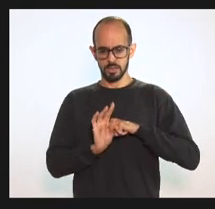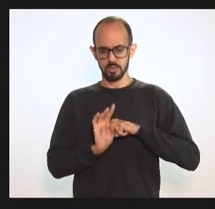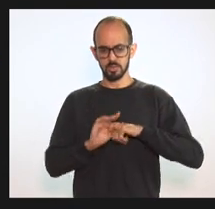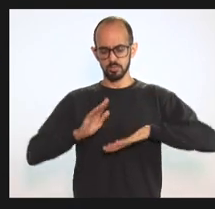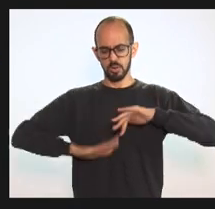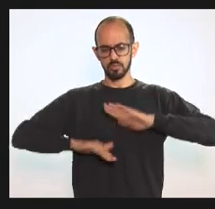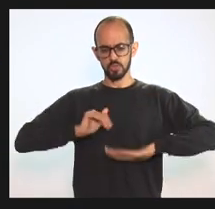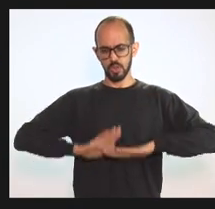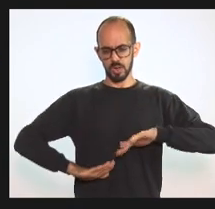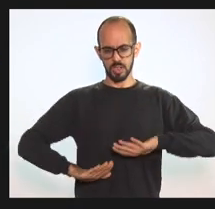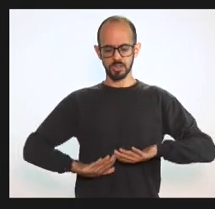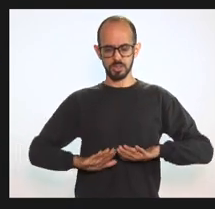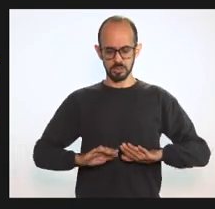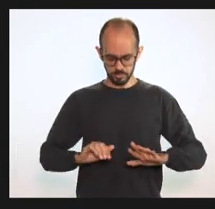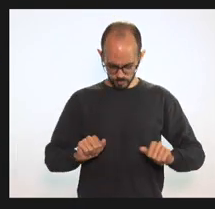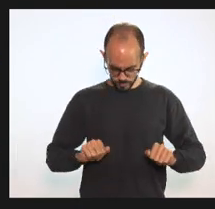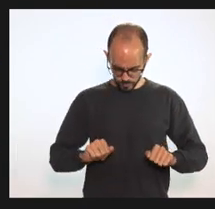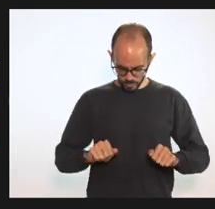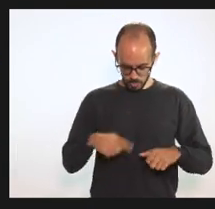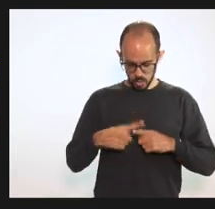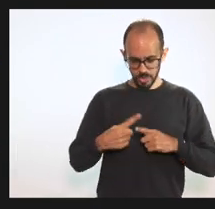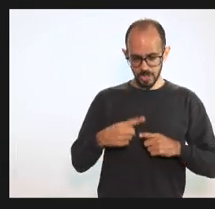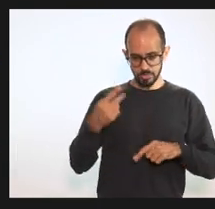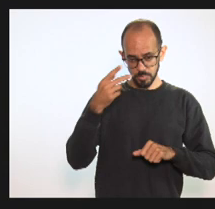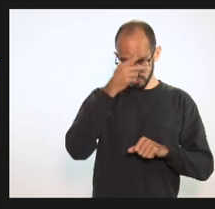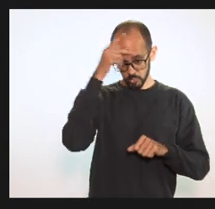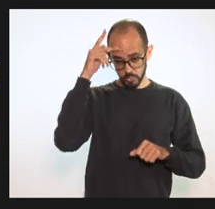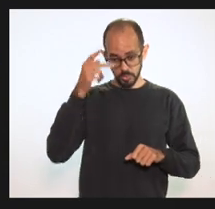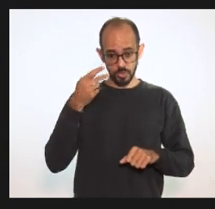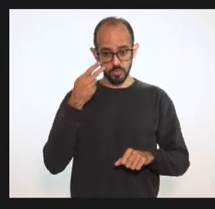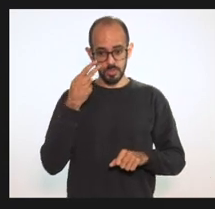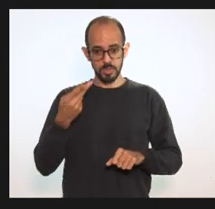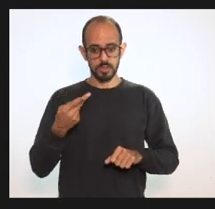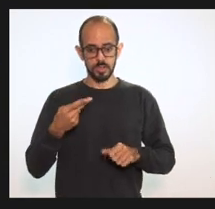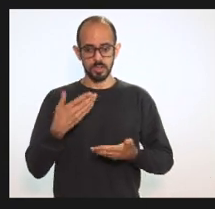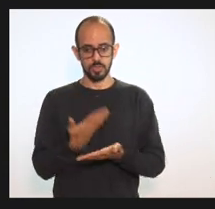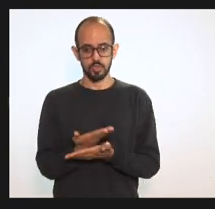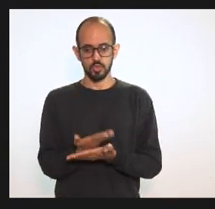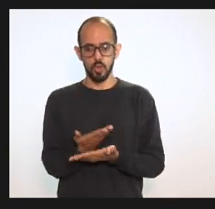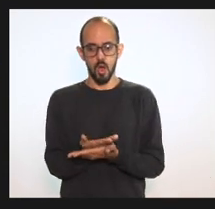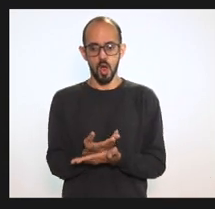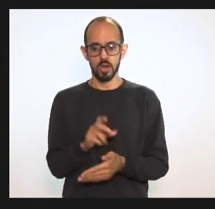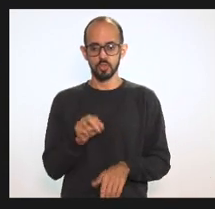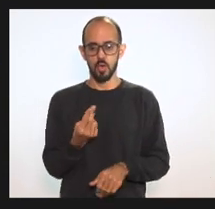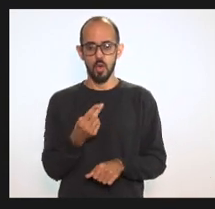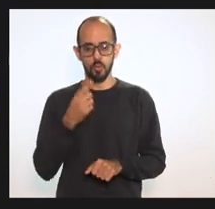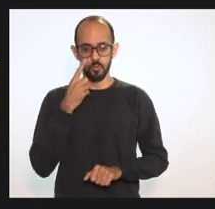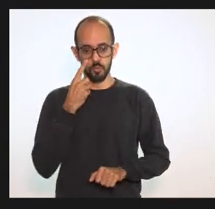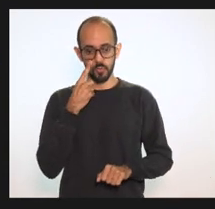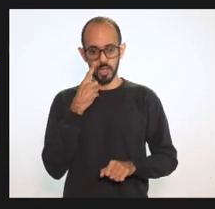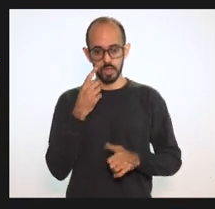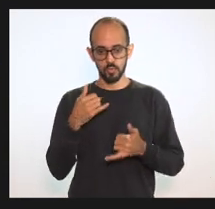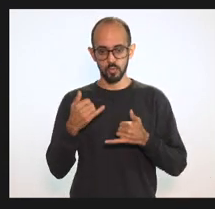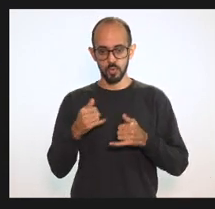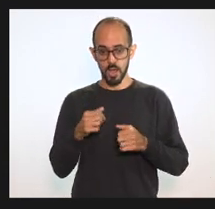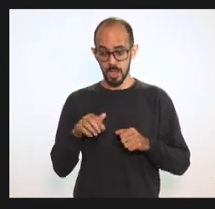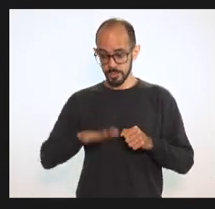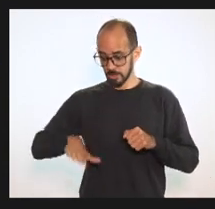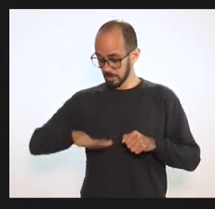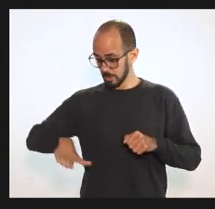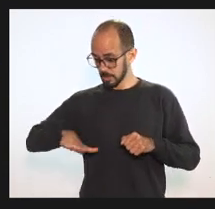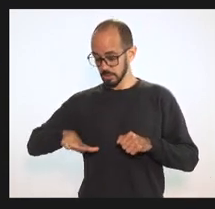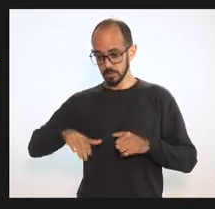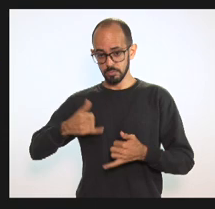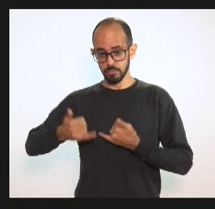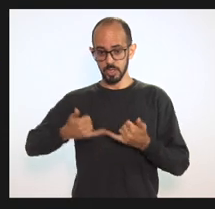visitando as escolas ou vendo as crianças brincando nas comunidades, é